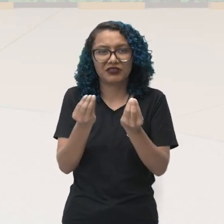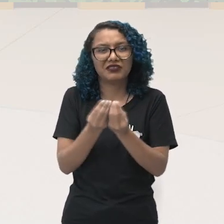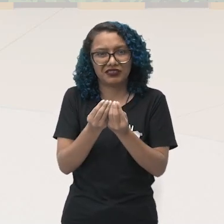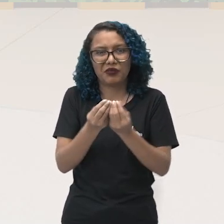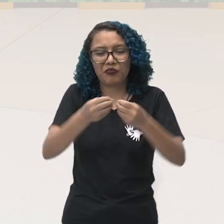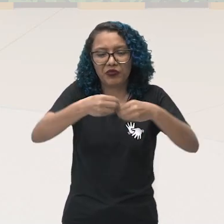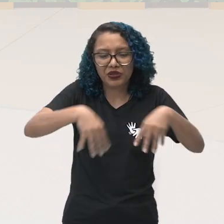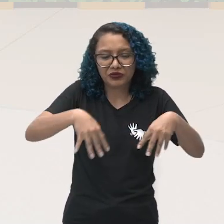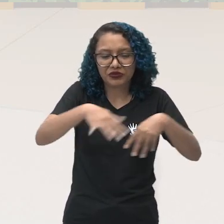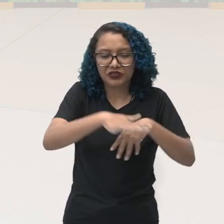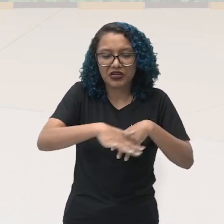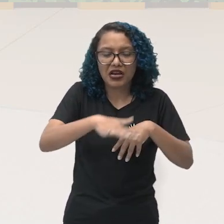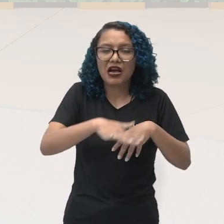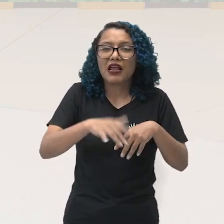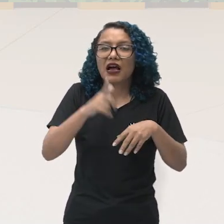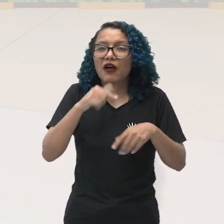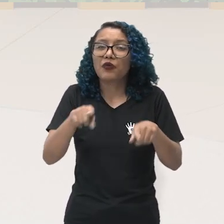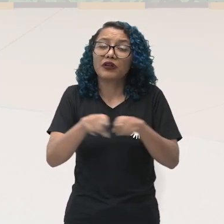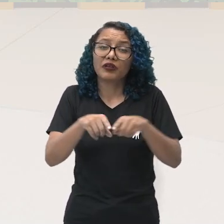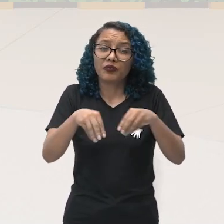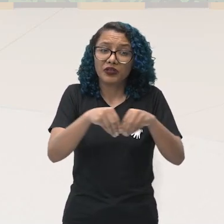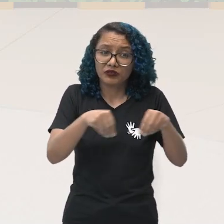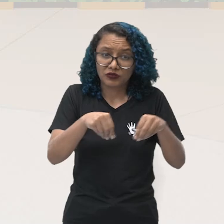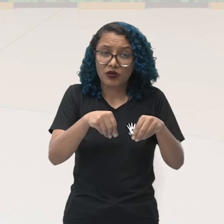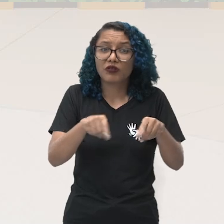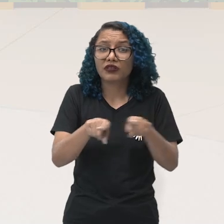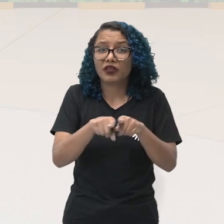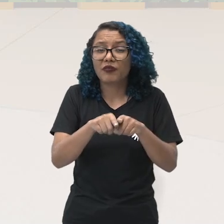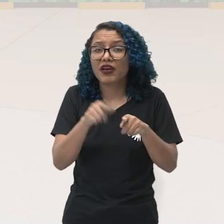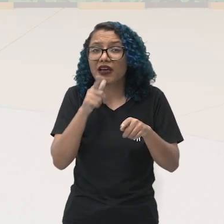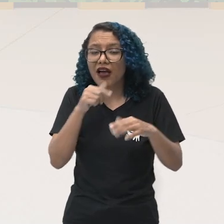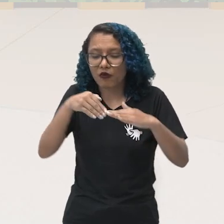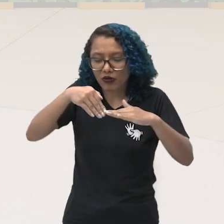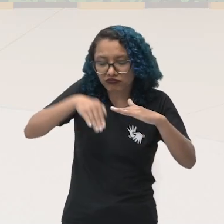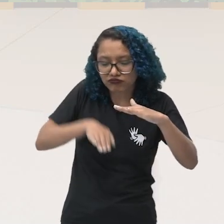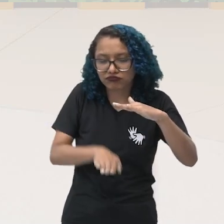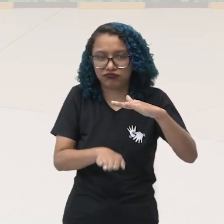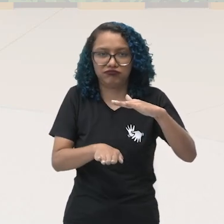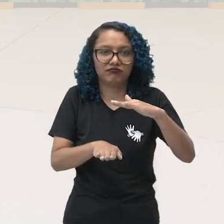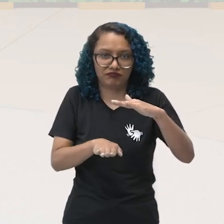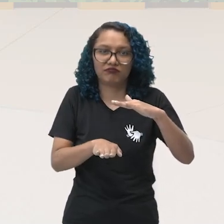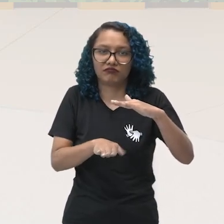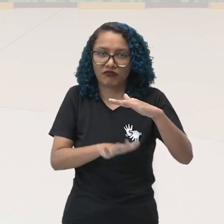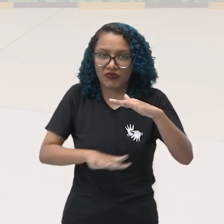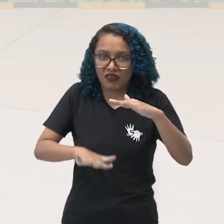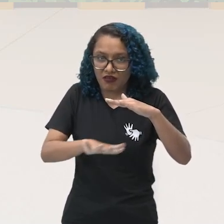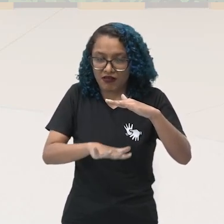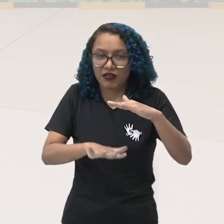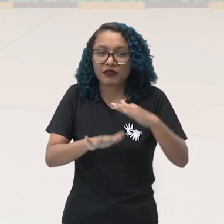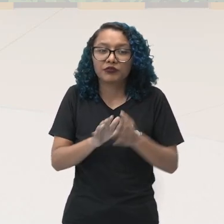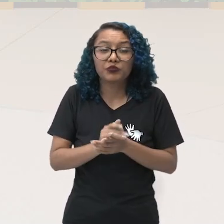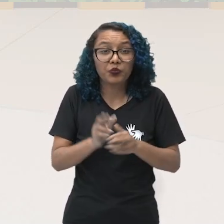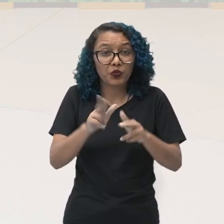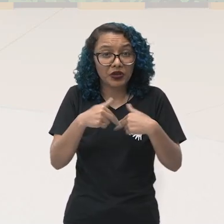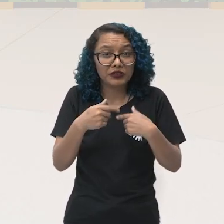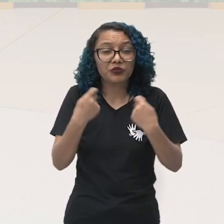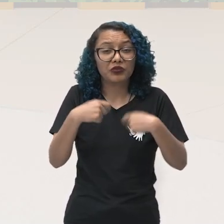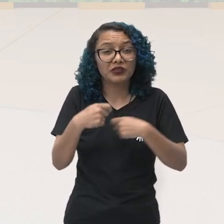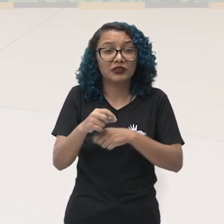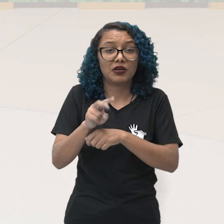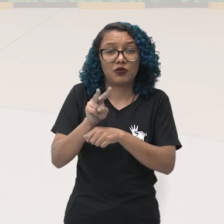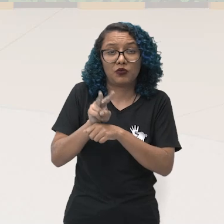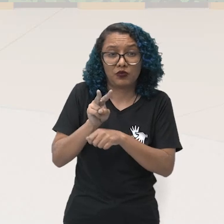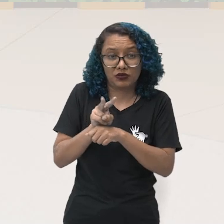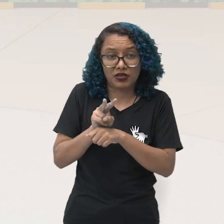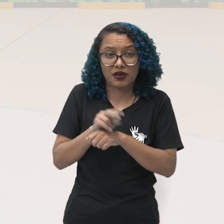solo, mas também a água que está lá embaixo nos lençóis freáticos. Então note que a gente tem que cuidar